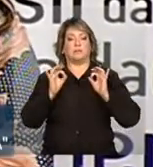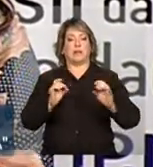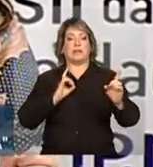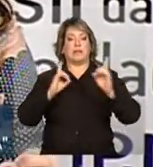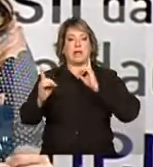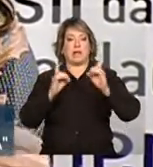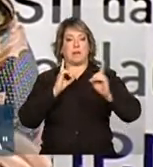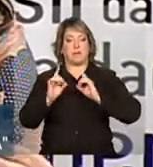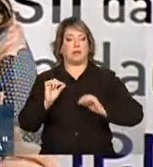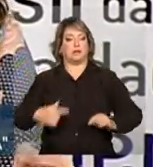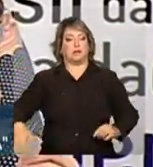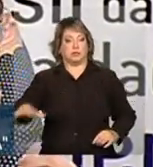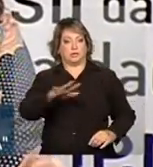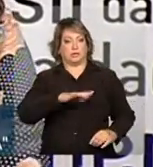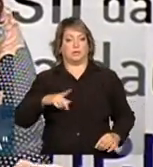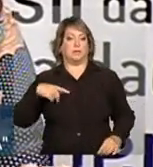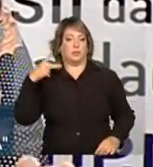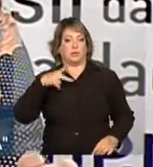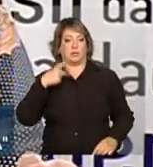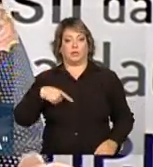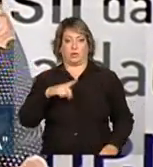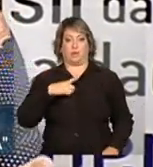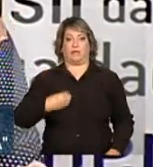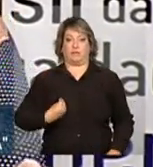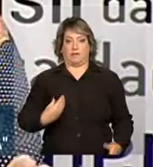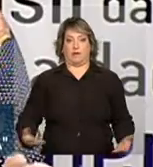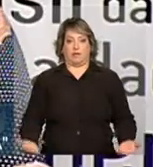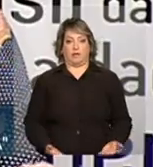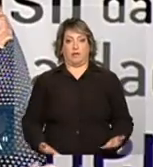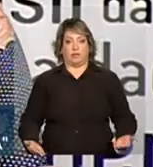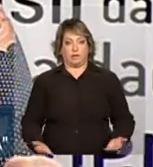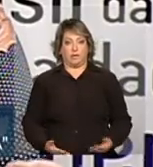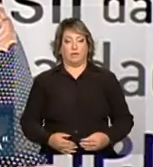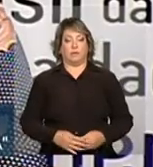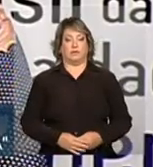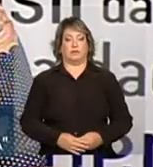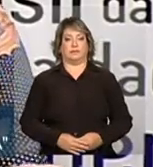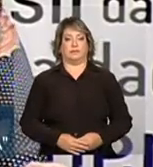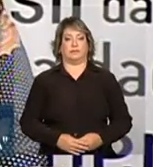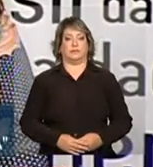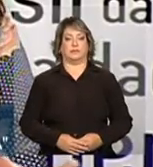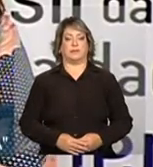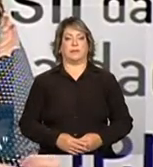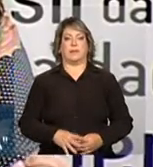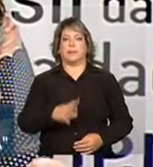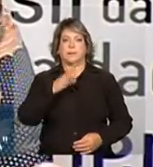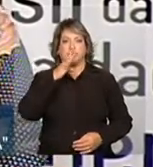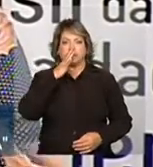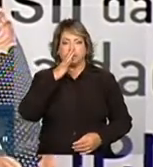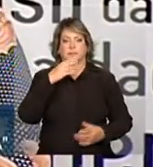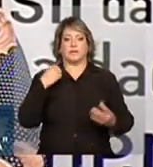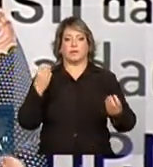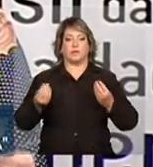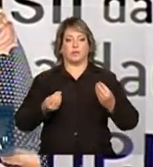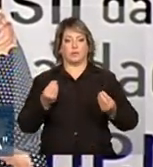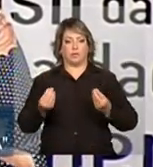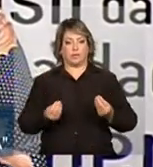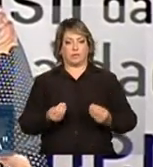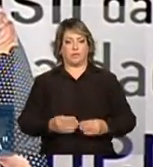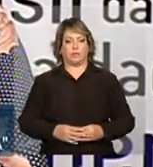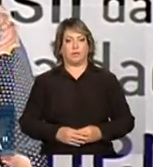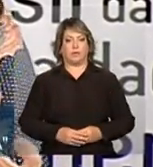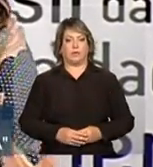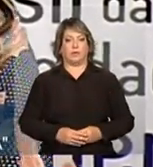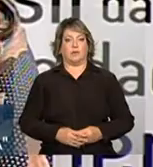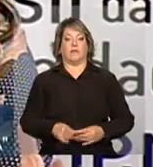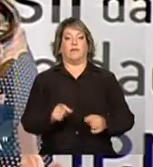público que a gente está, e político que a gente está passando. E é espantoso, né? Como